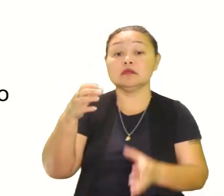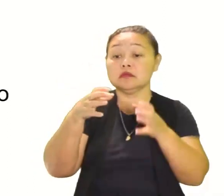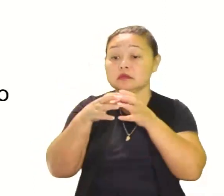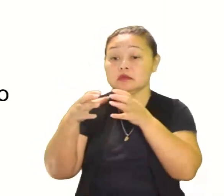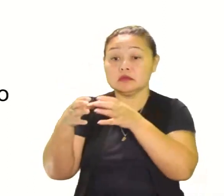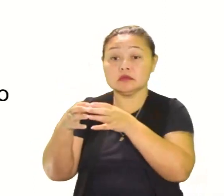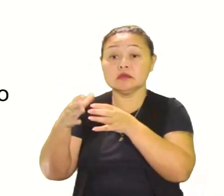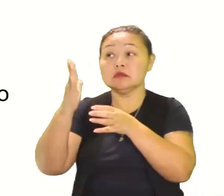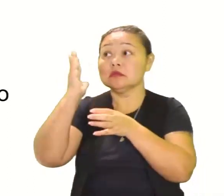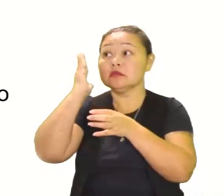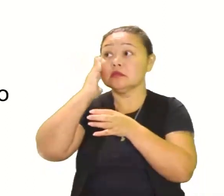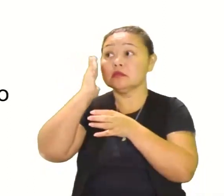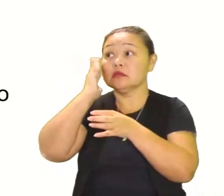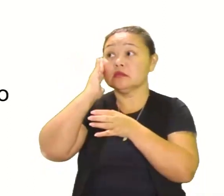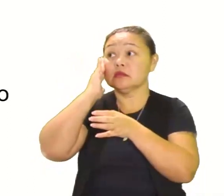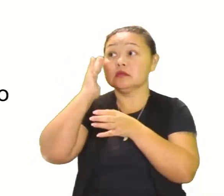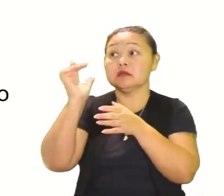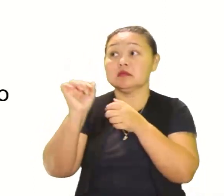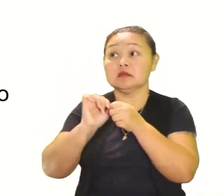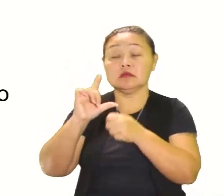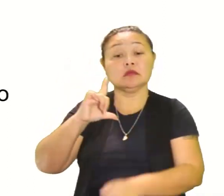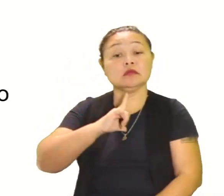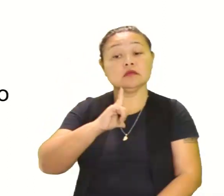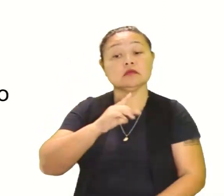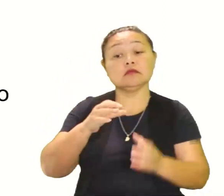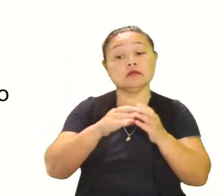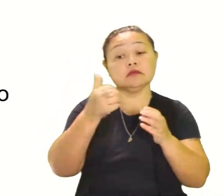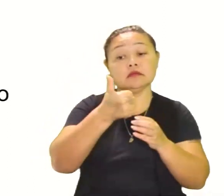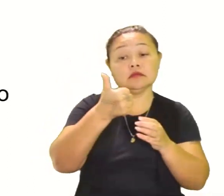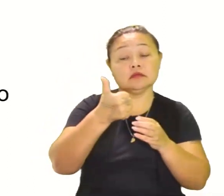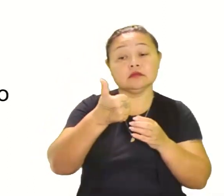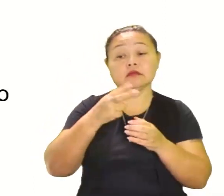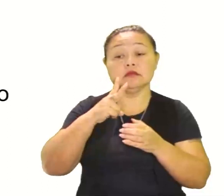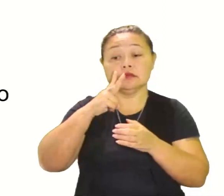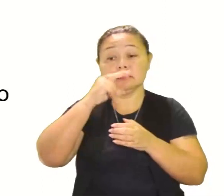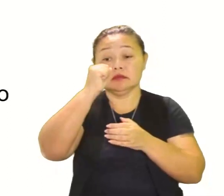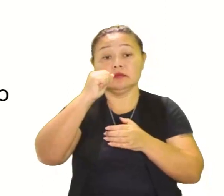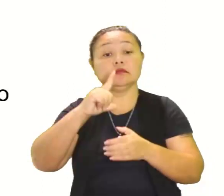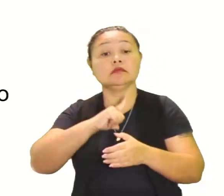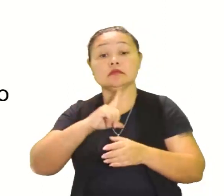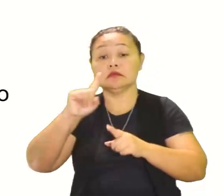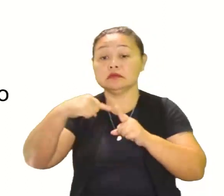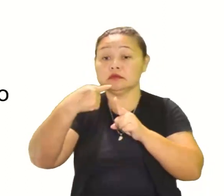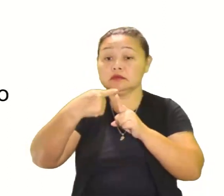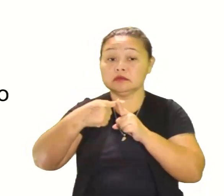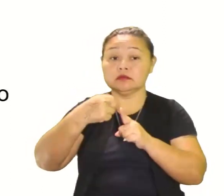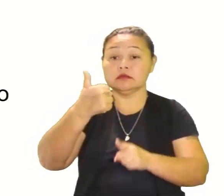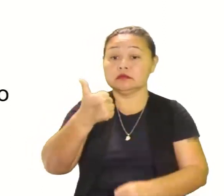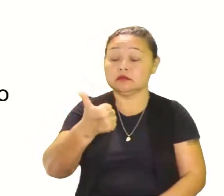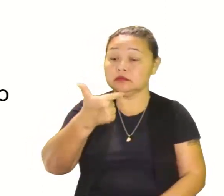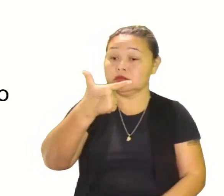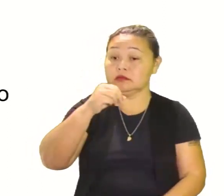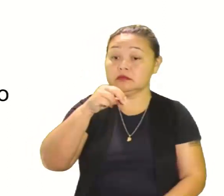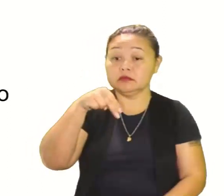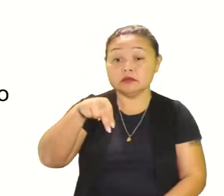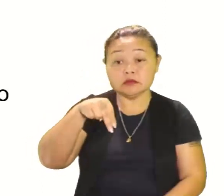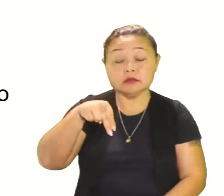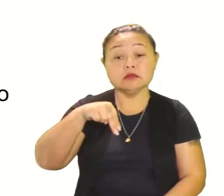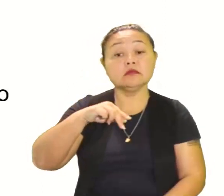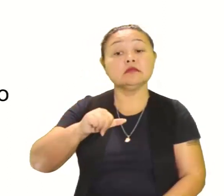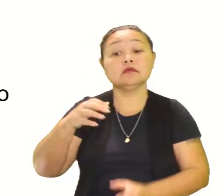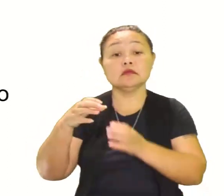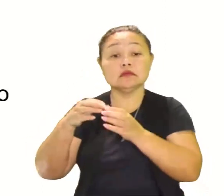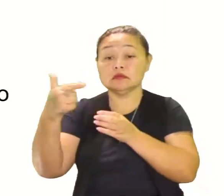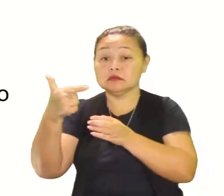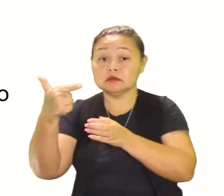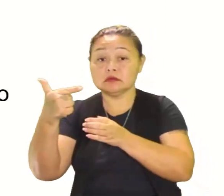dois grupos, sabemos que o grupo 1 está puxando com uma força de mais 120 newtons